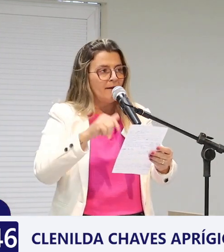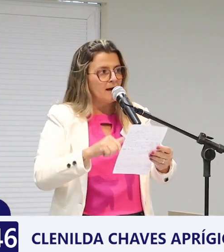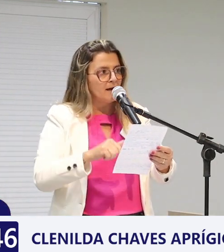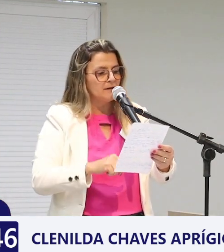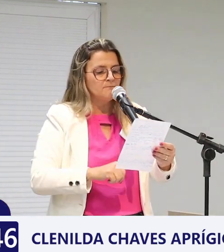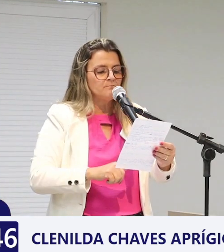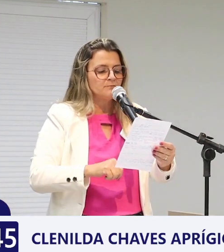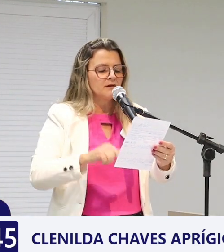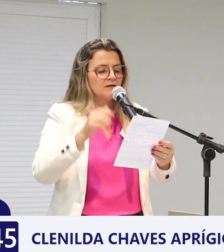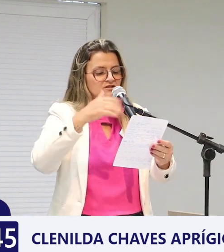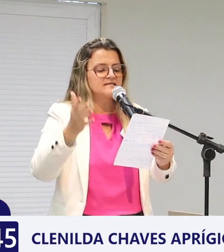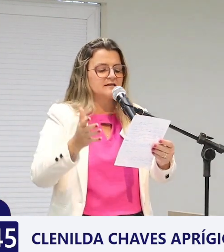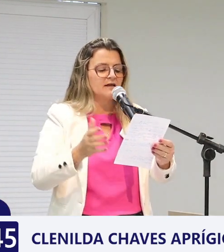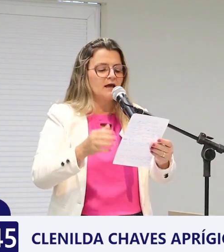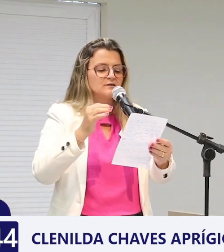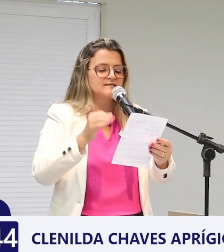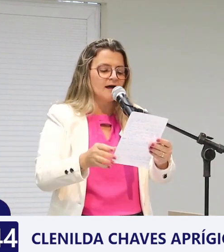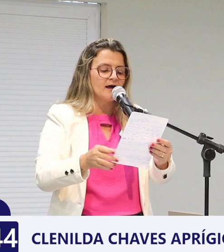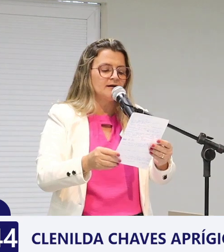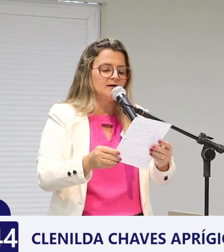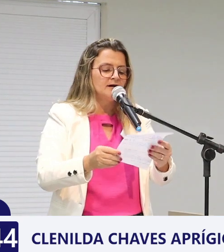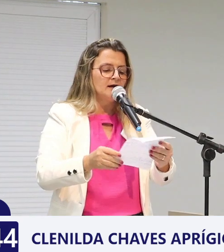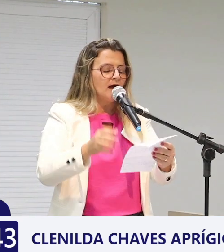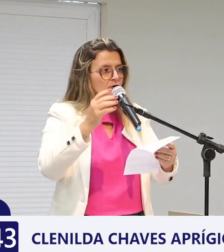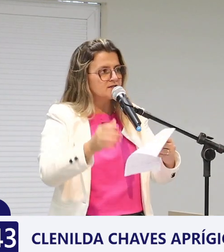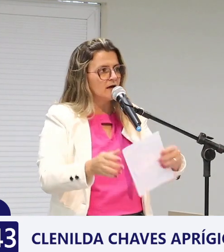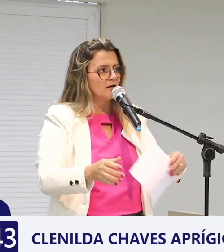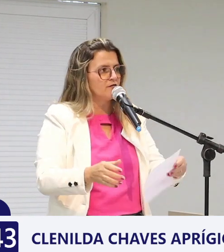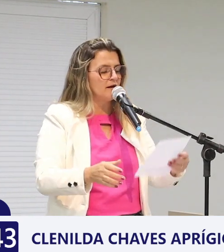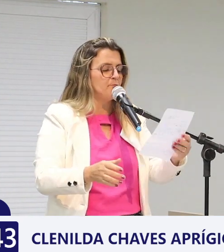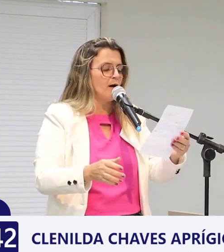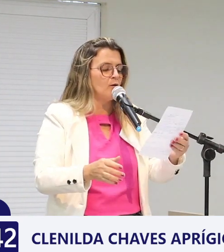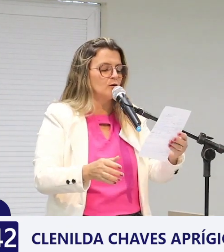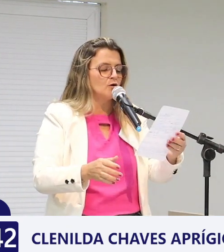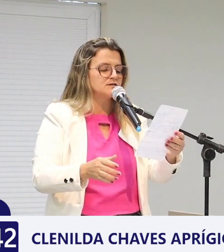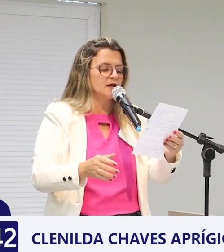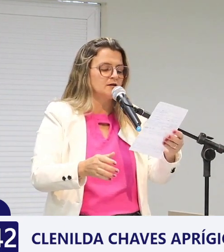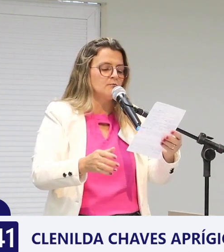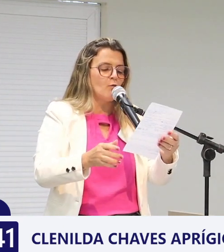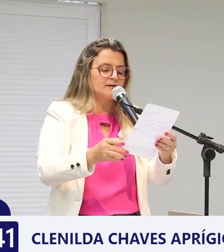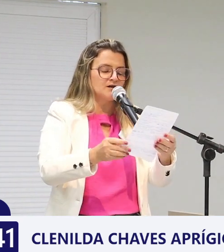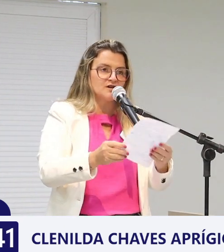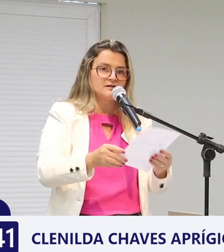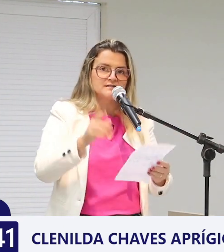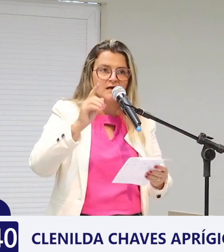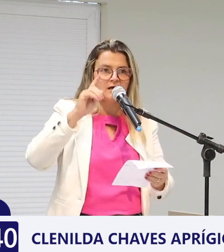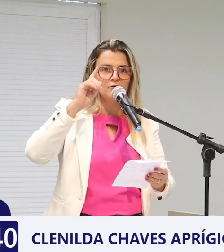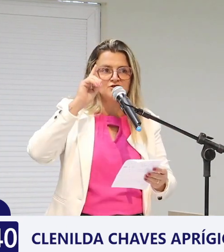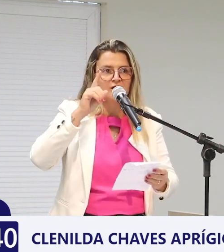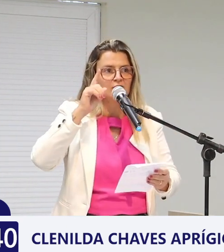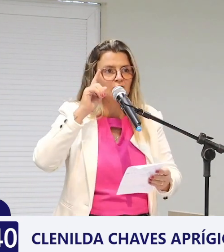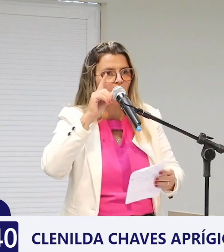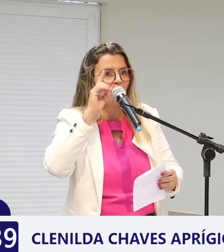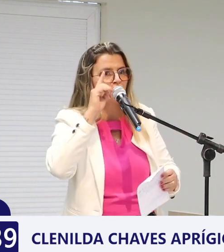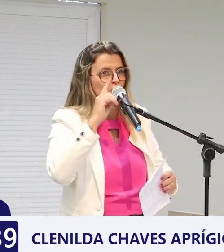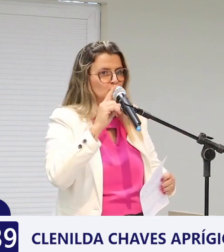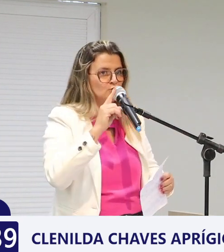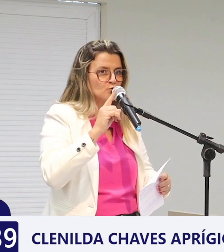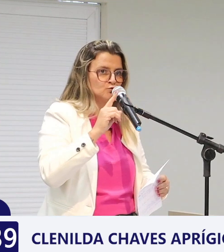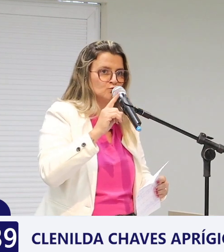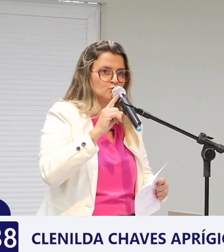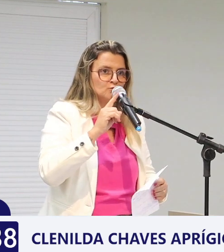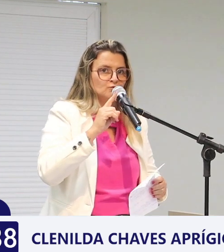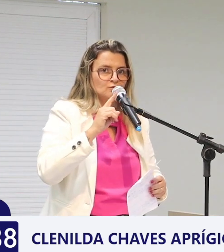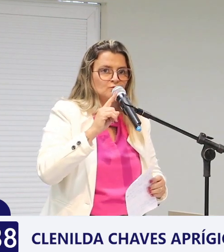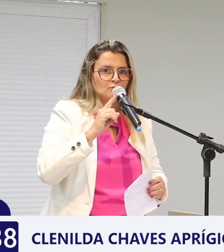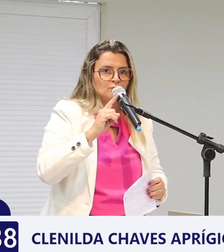a Meire já citei océlia a nosso querido Felipão o nosso querido irmão Batista e dizer que o dinheiro não é o dono